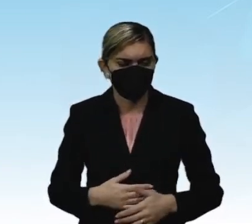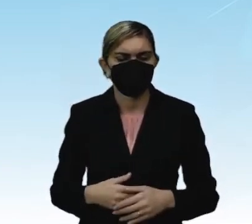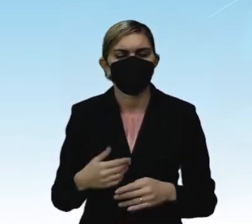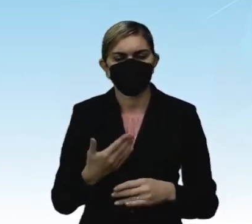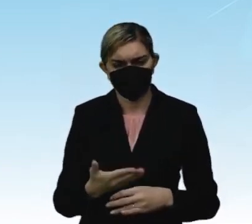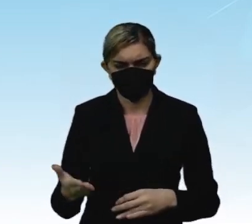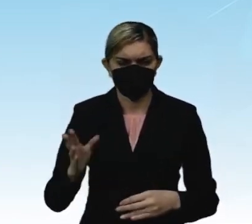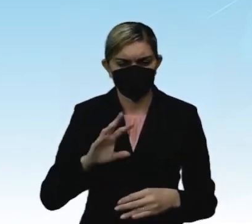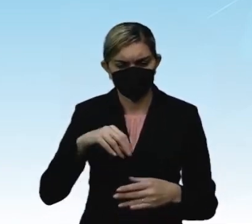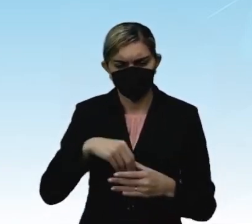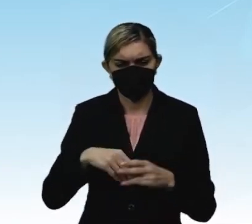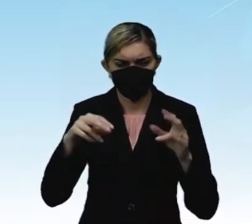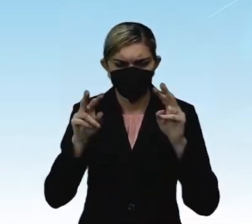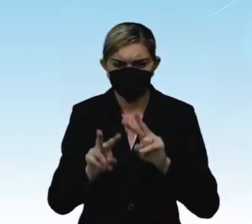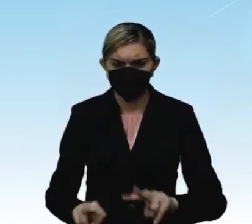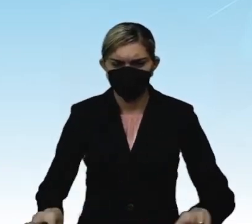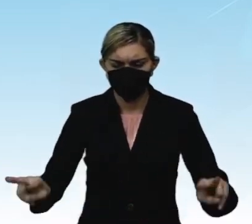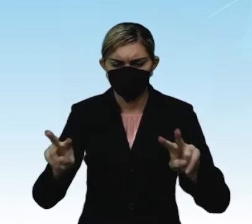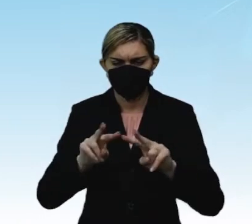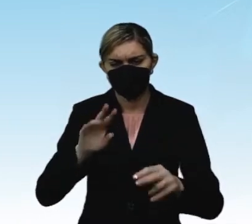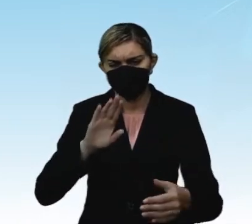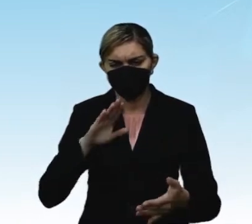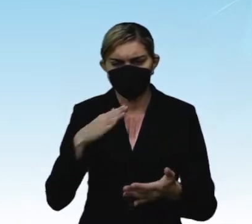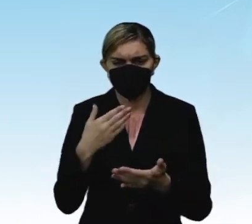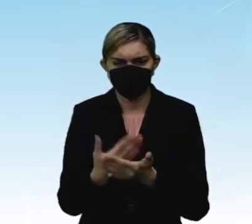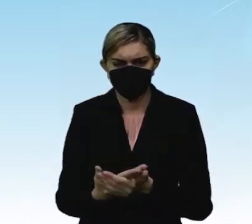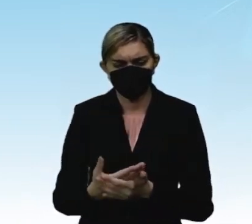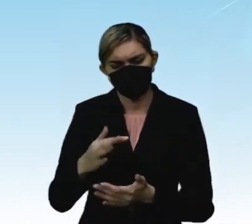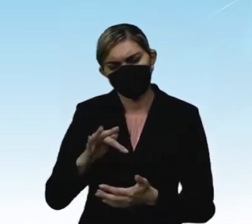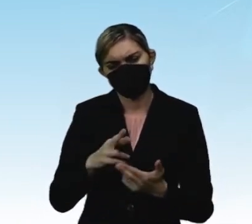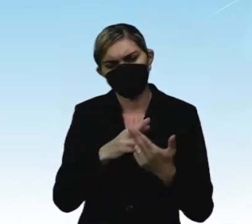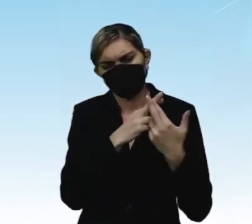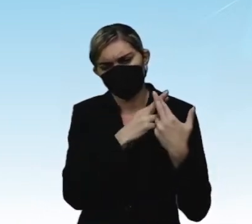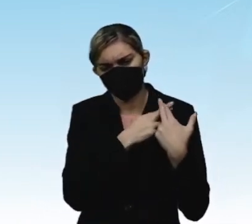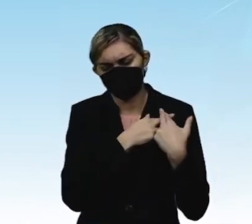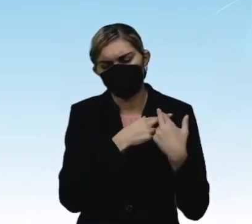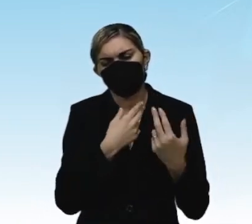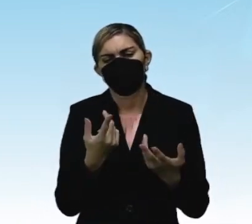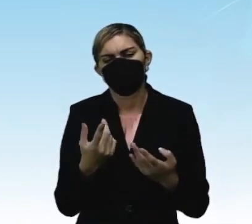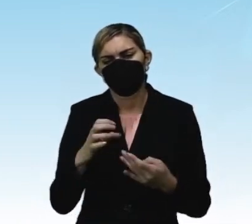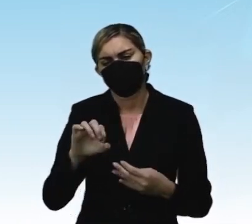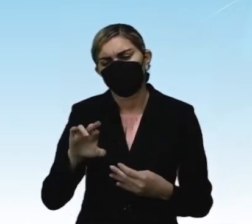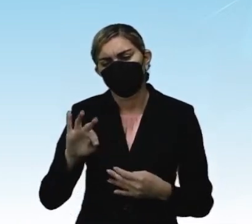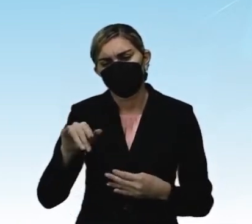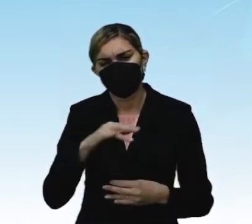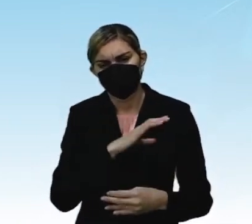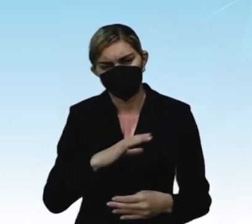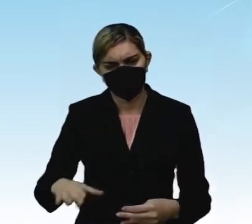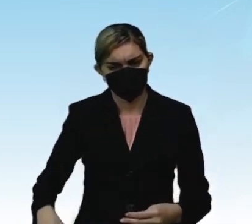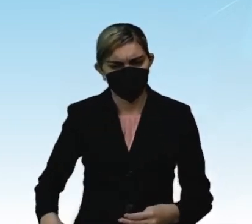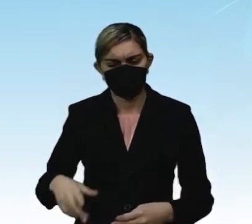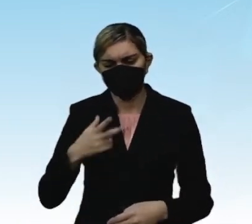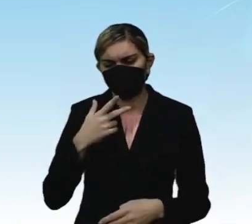E dentro dessa visão, acreditava que a sua função era ainda de converter o cristianismo para aí. Chamava o bichinho de pagão,